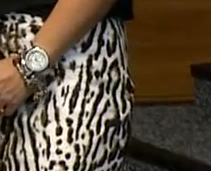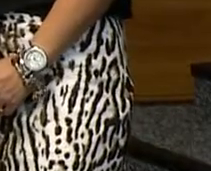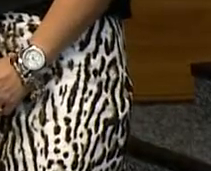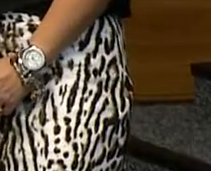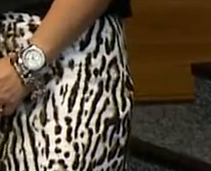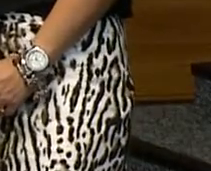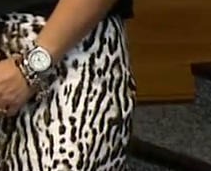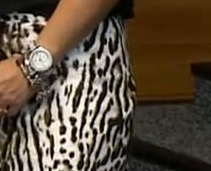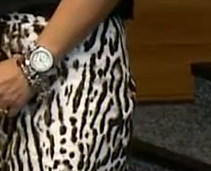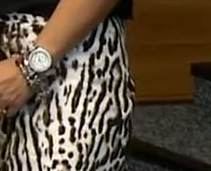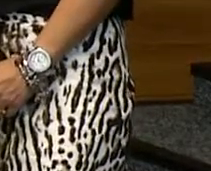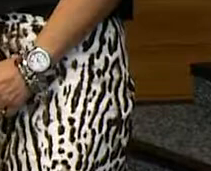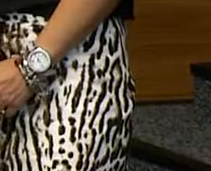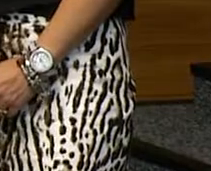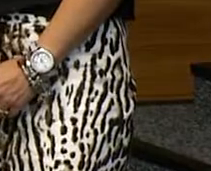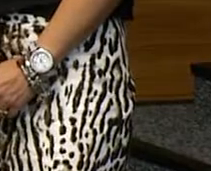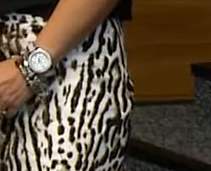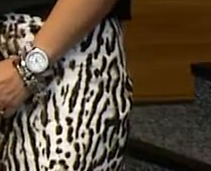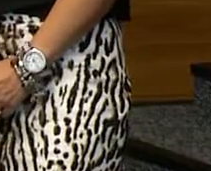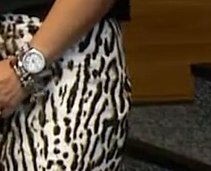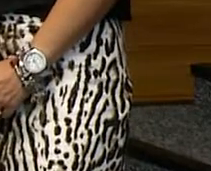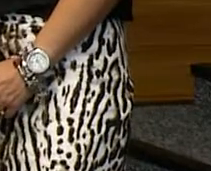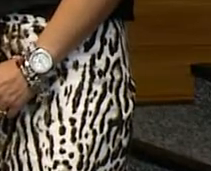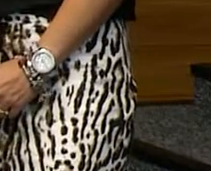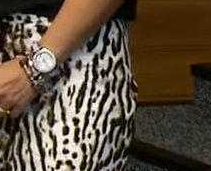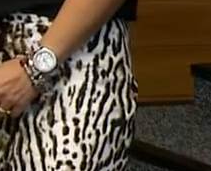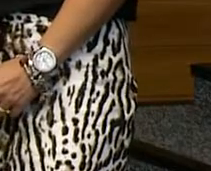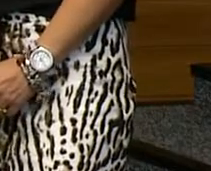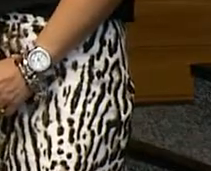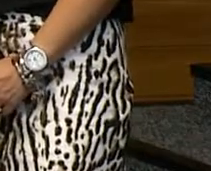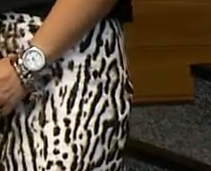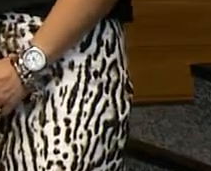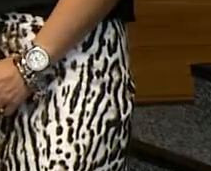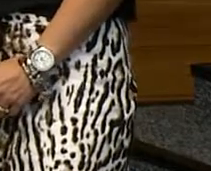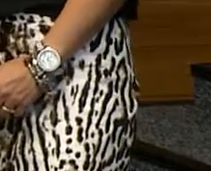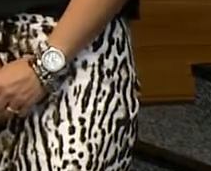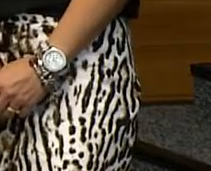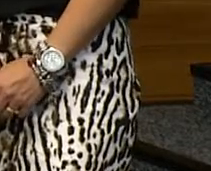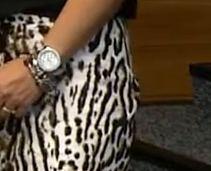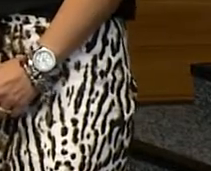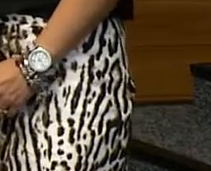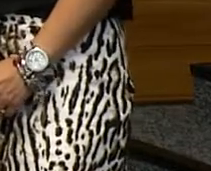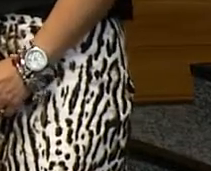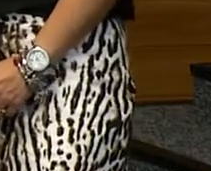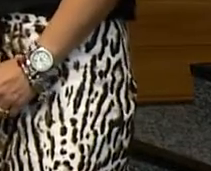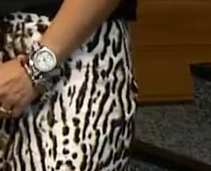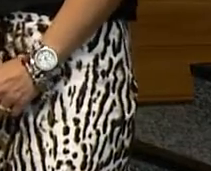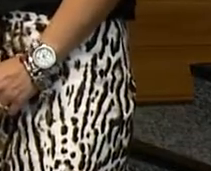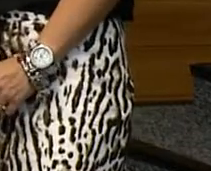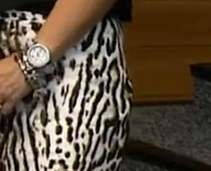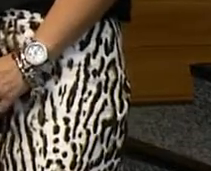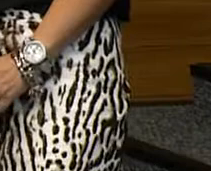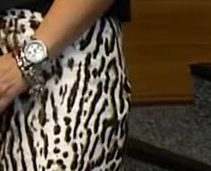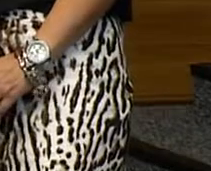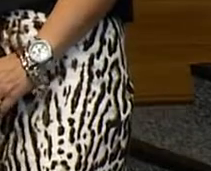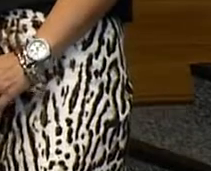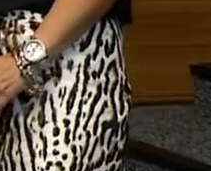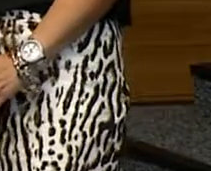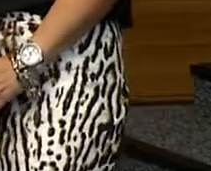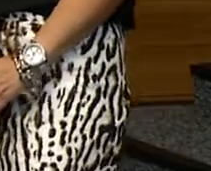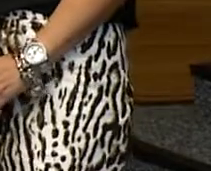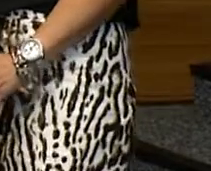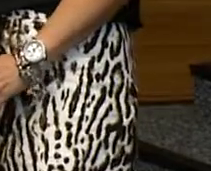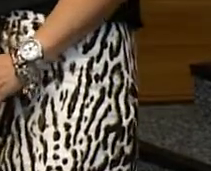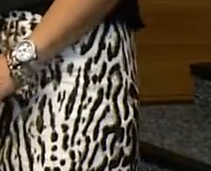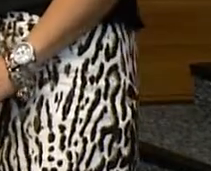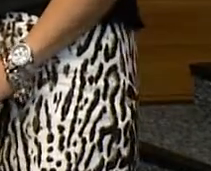os olhos. Quando você conversa com uma pessoa hoje, como a Márcia, que veste a camisa, que briga, vai lá, e bota a boca no